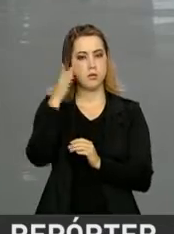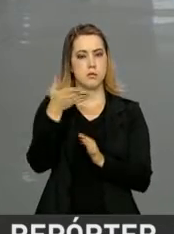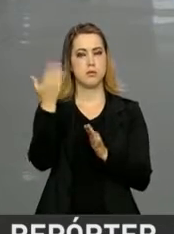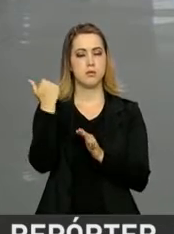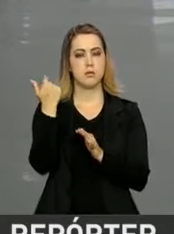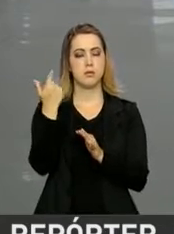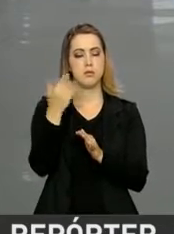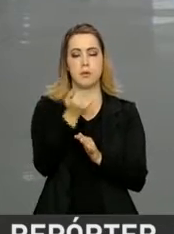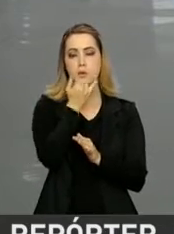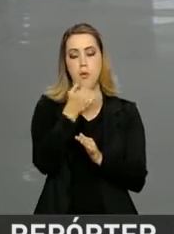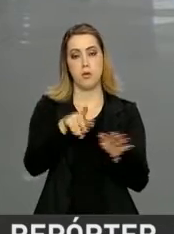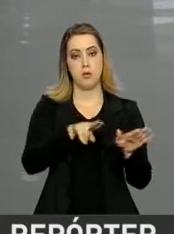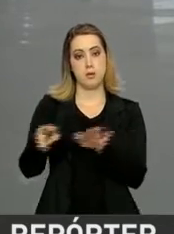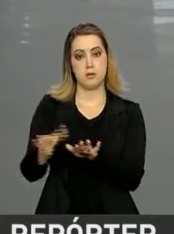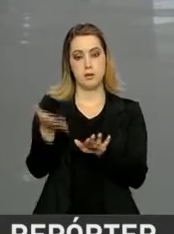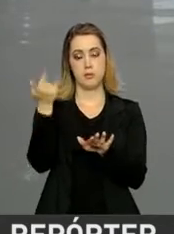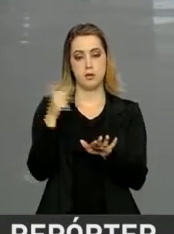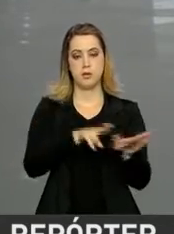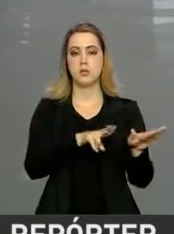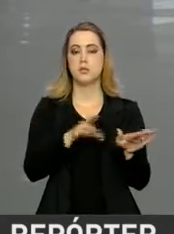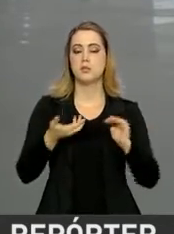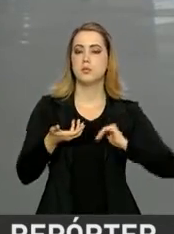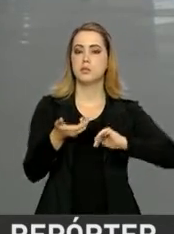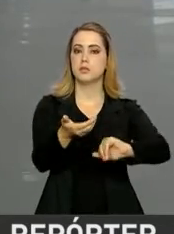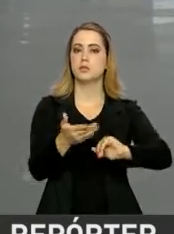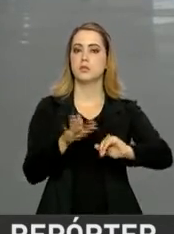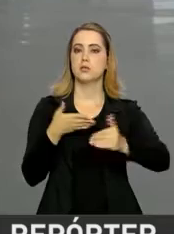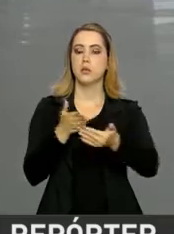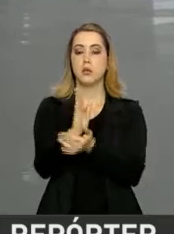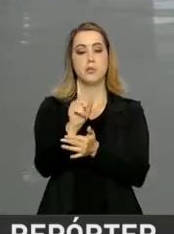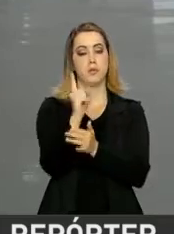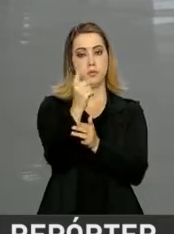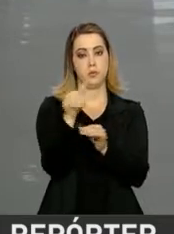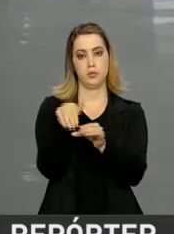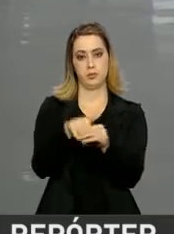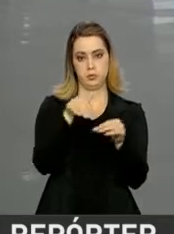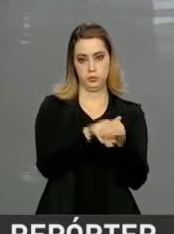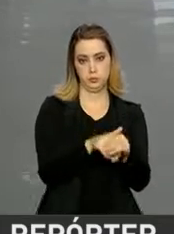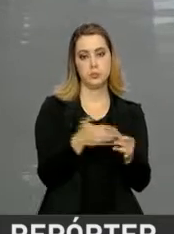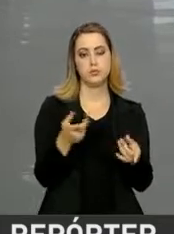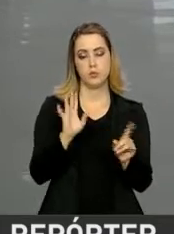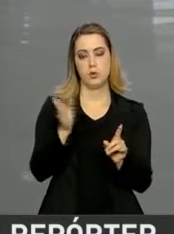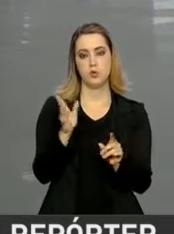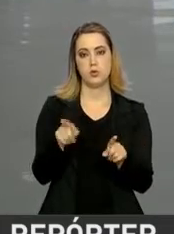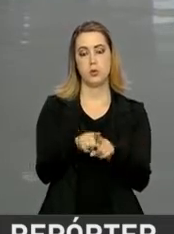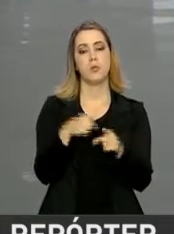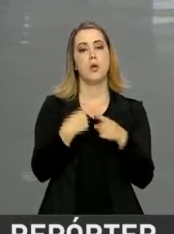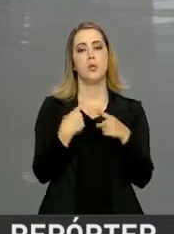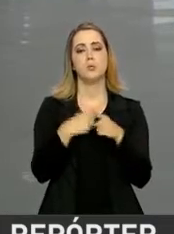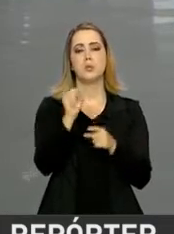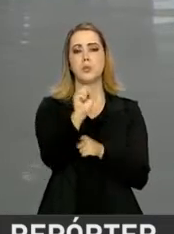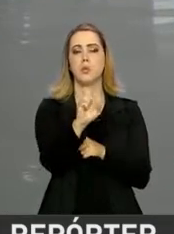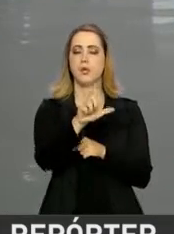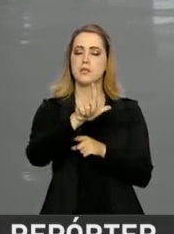a proposta que estabelece um teto para aumento dos gastos públicos. E por que a Selic é considerada uma referência para os juros no